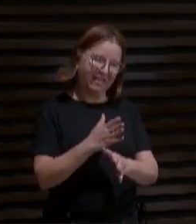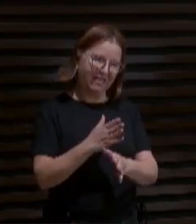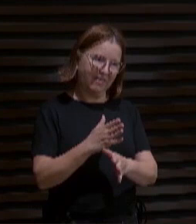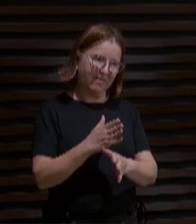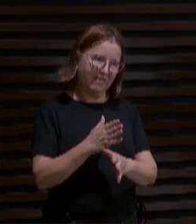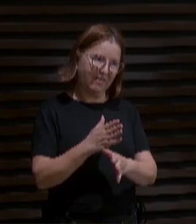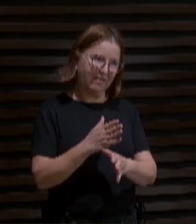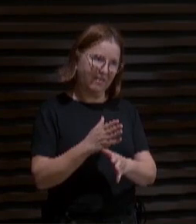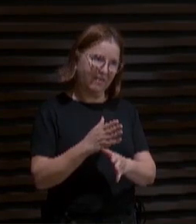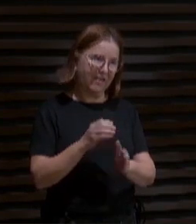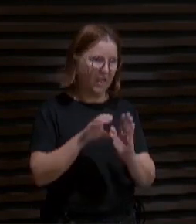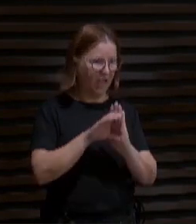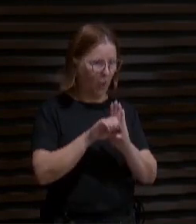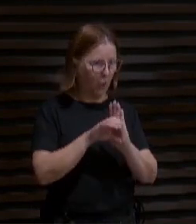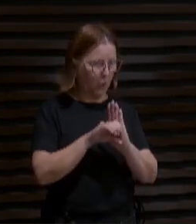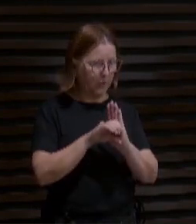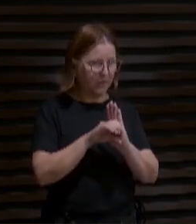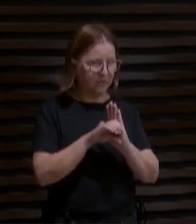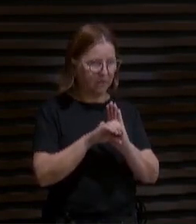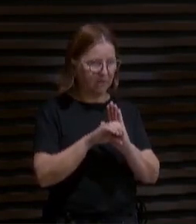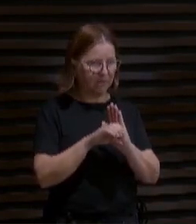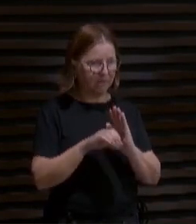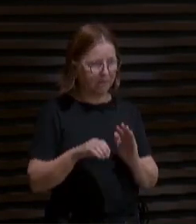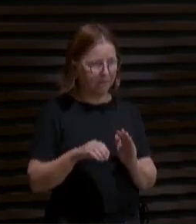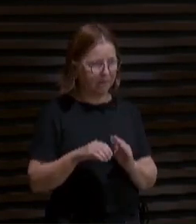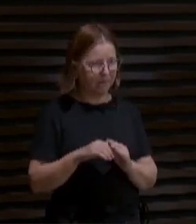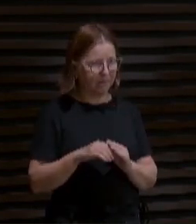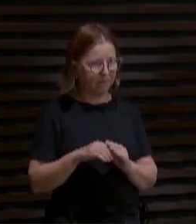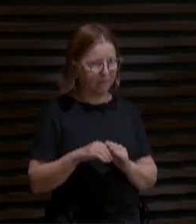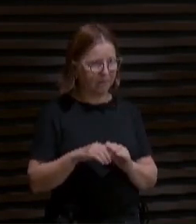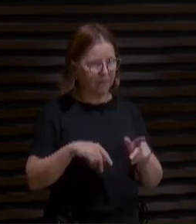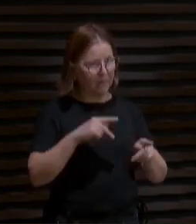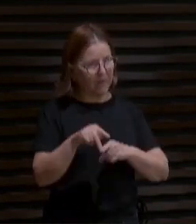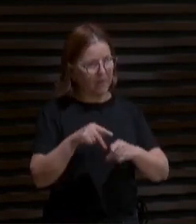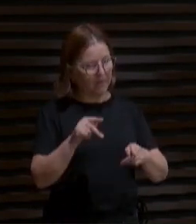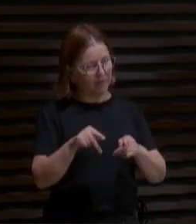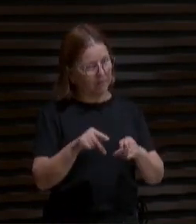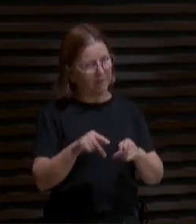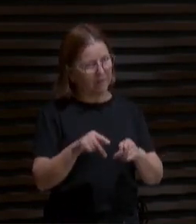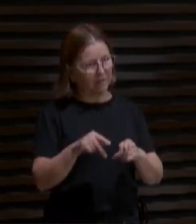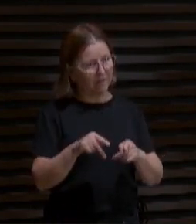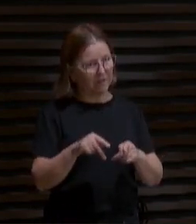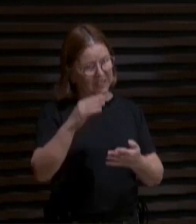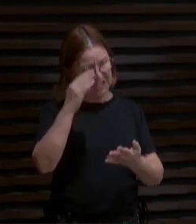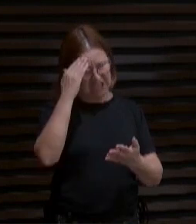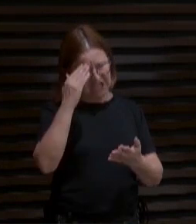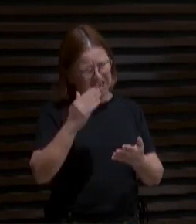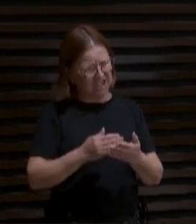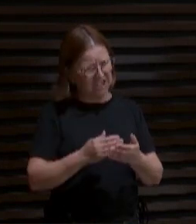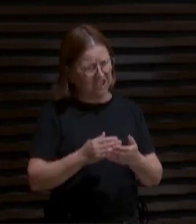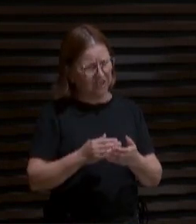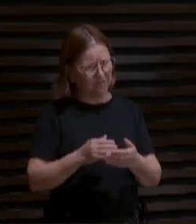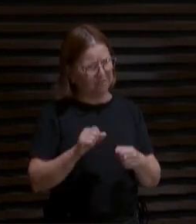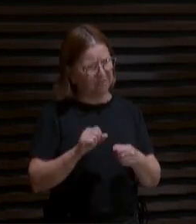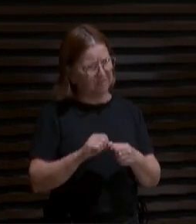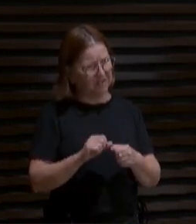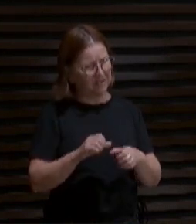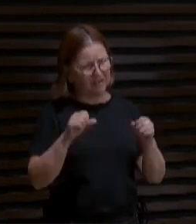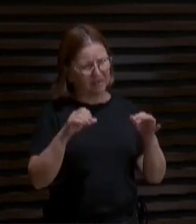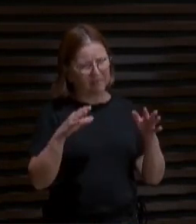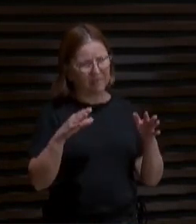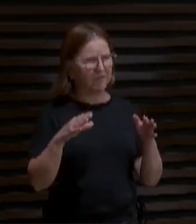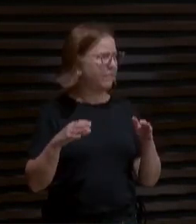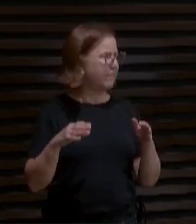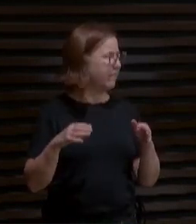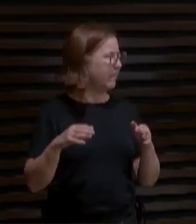é um conceito daqueles que adotam o criacionismo, é um tempo